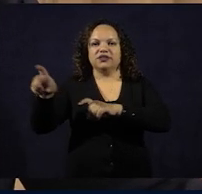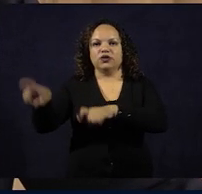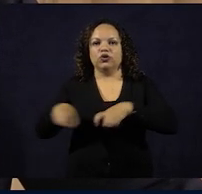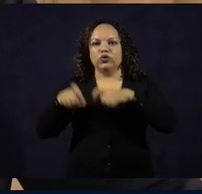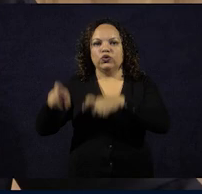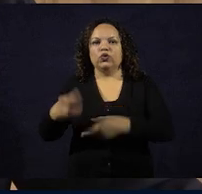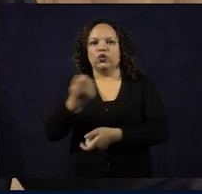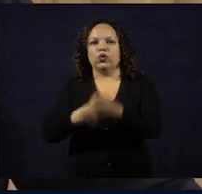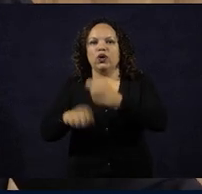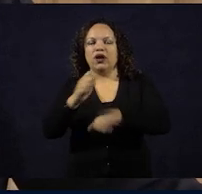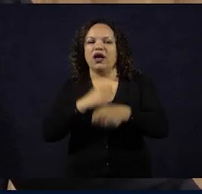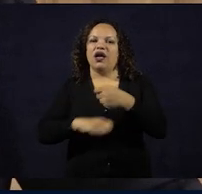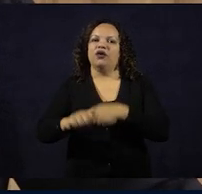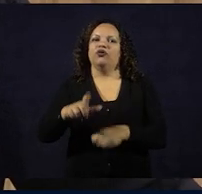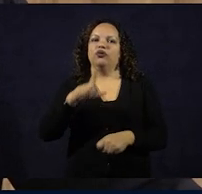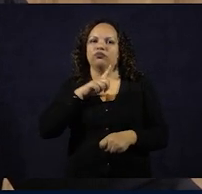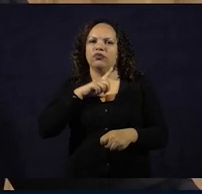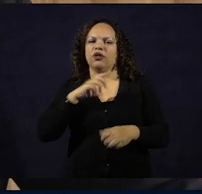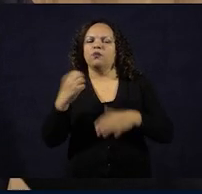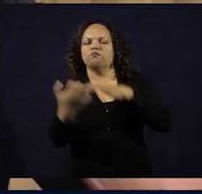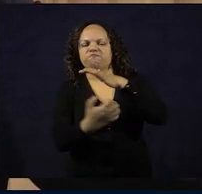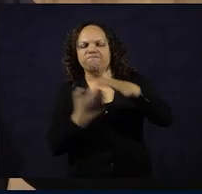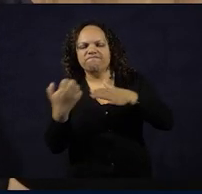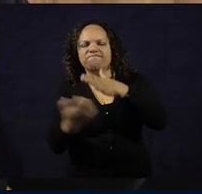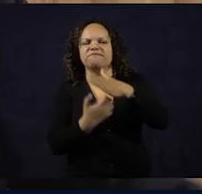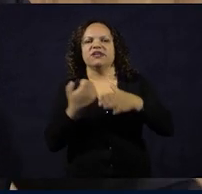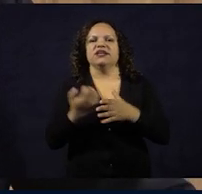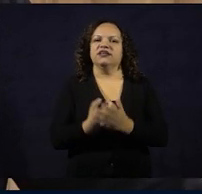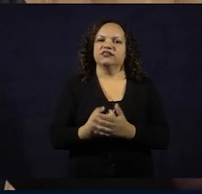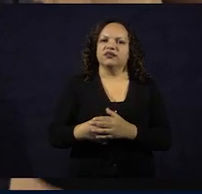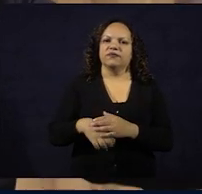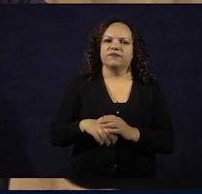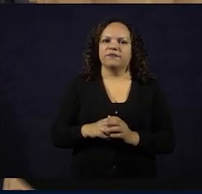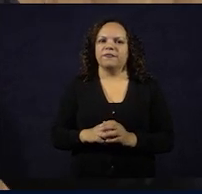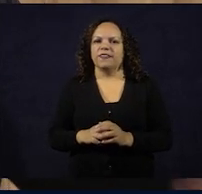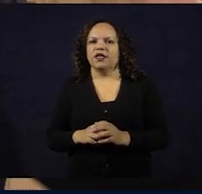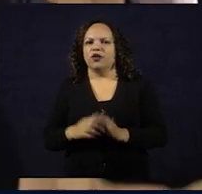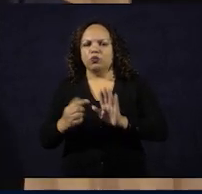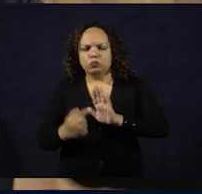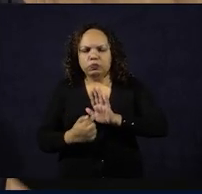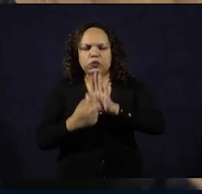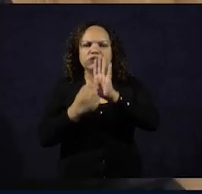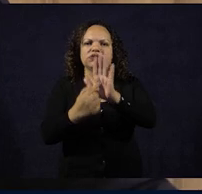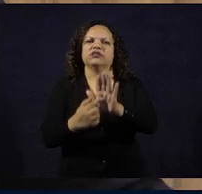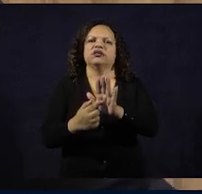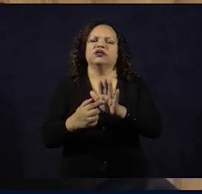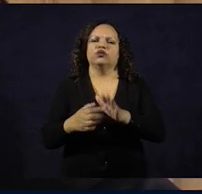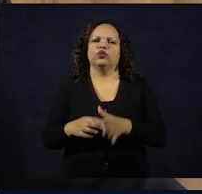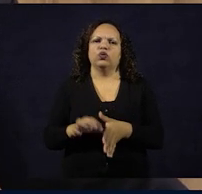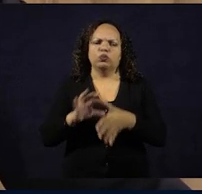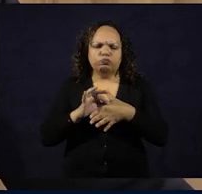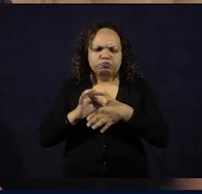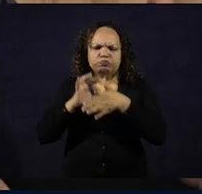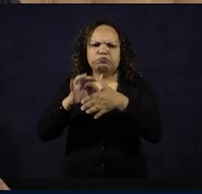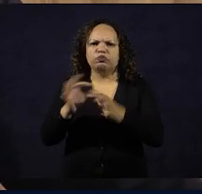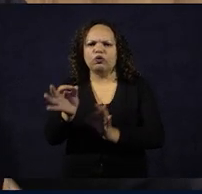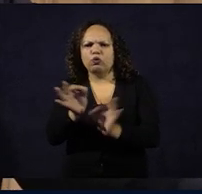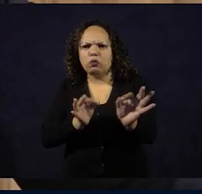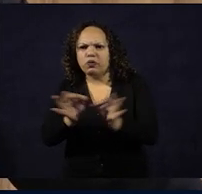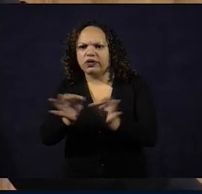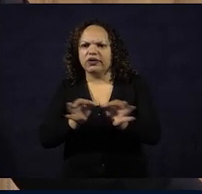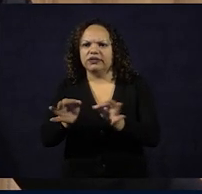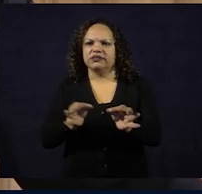aí na na Bolsa de Valores do Brasil representando esse esse Agro moderno com o governança com com